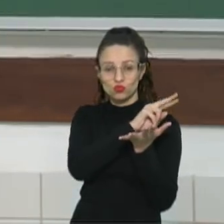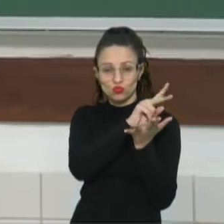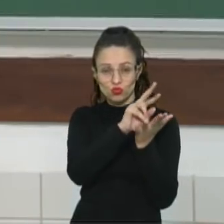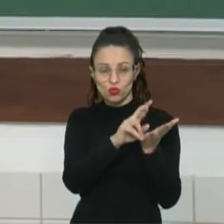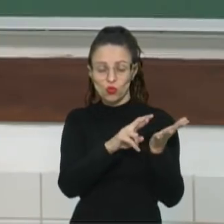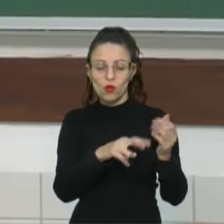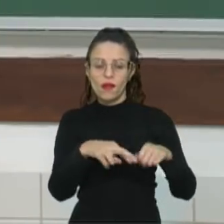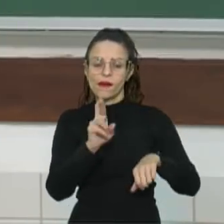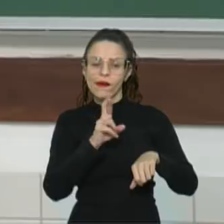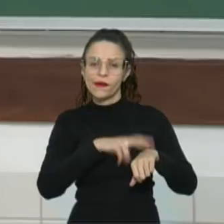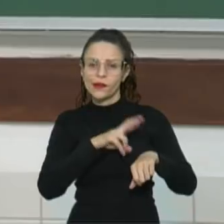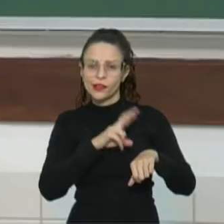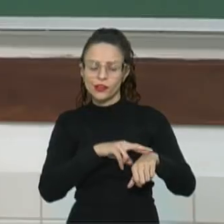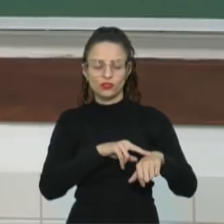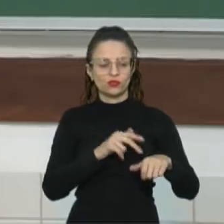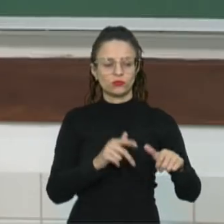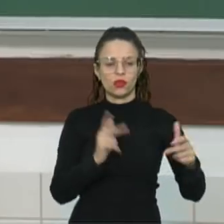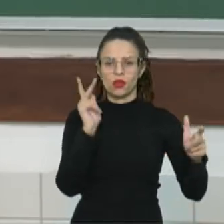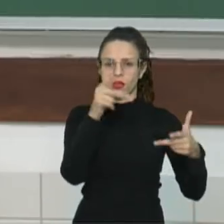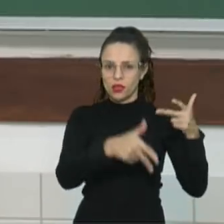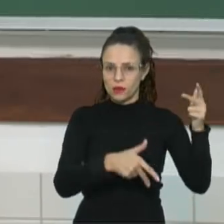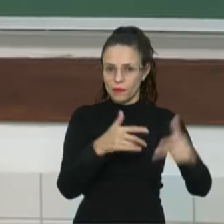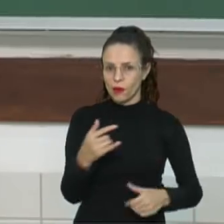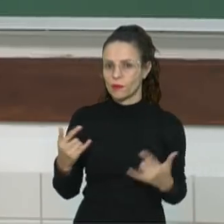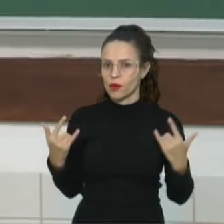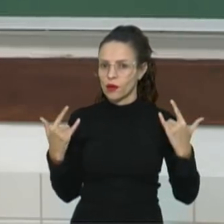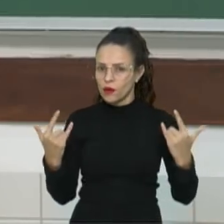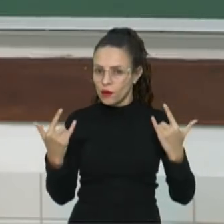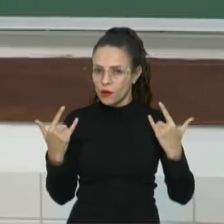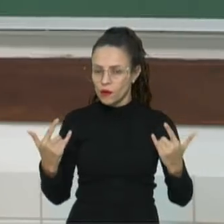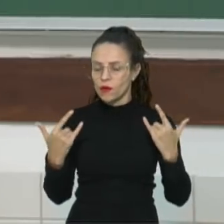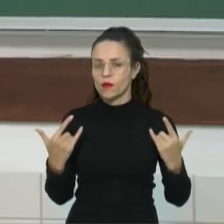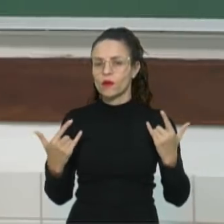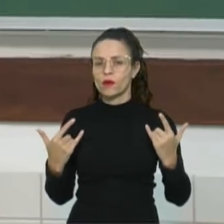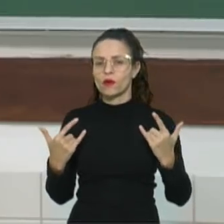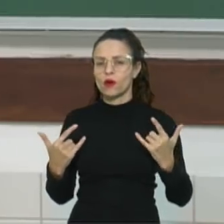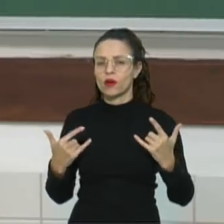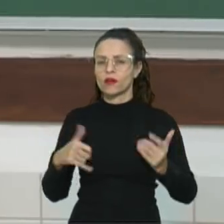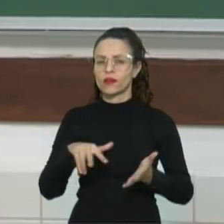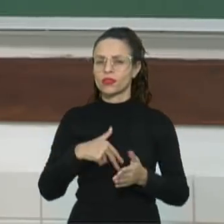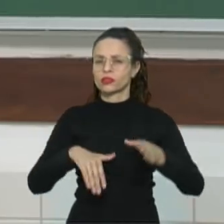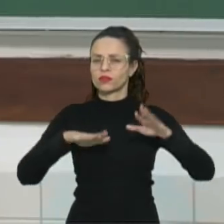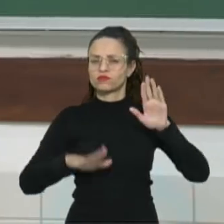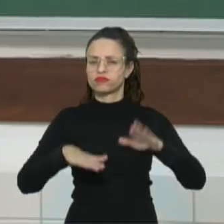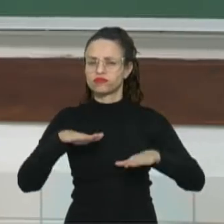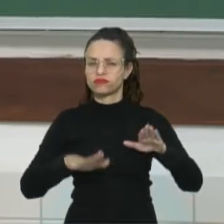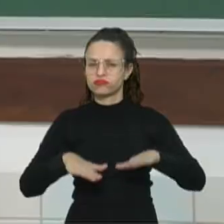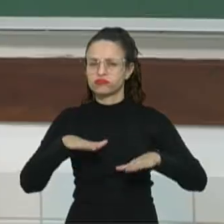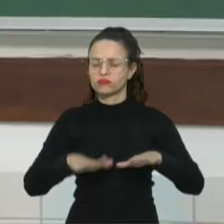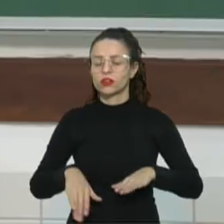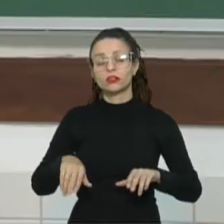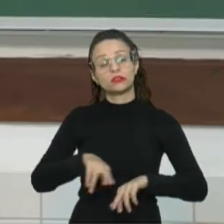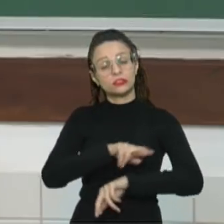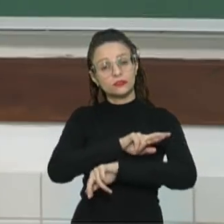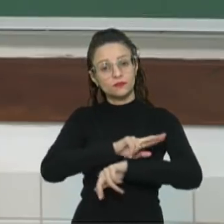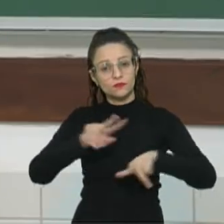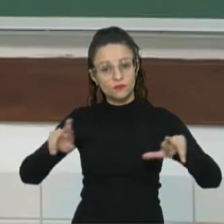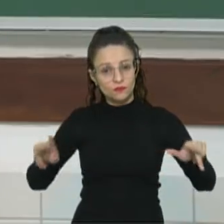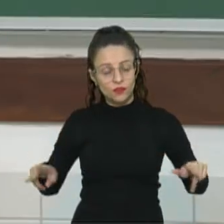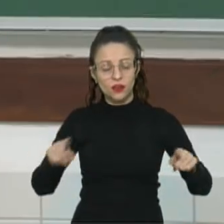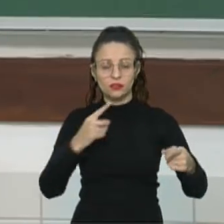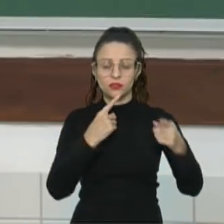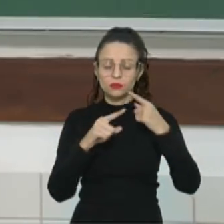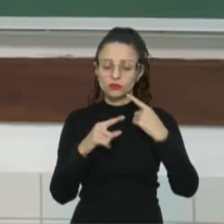diferentes. Então a gente tem o hip hop com o rock, né, com a dança do maracatu. Então é mistura de muitas